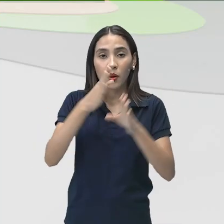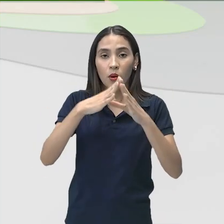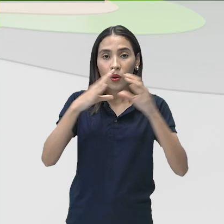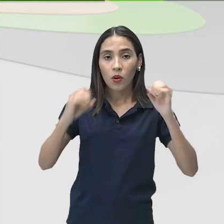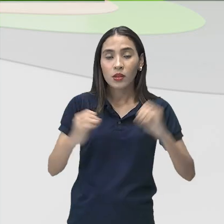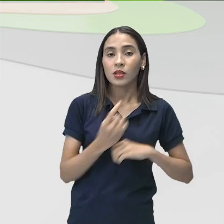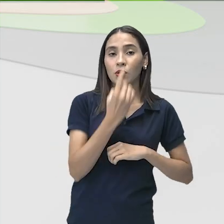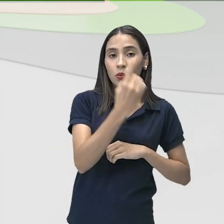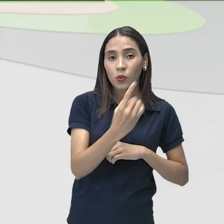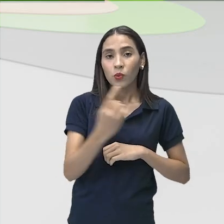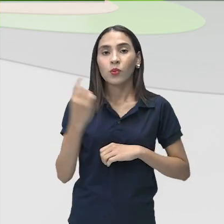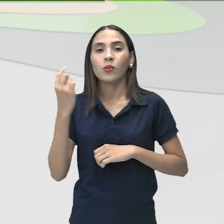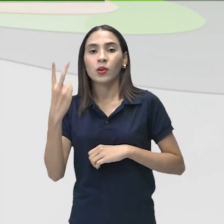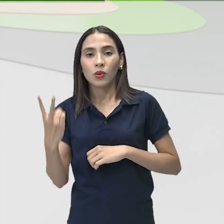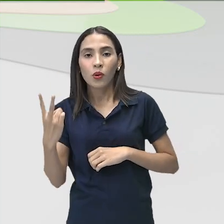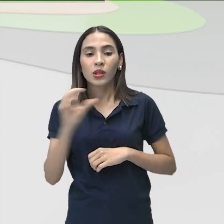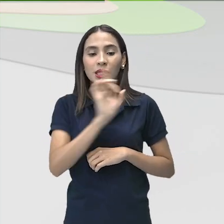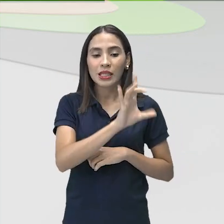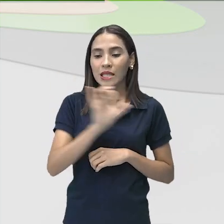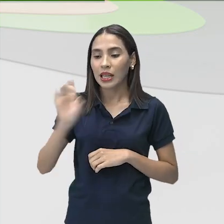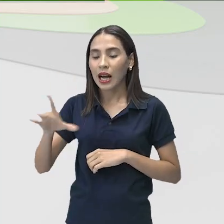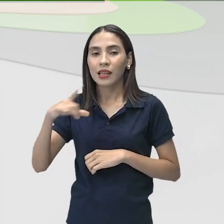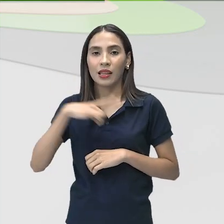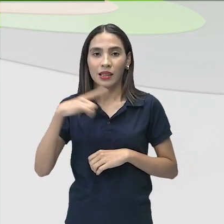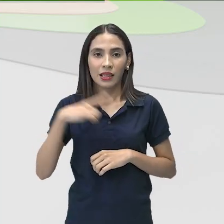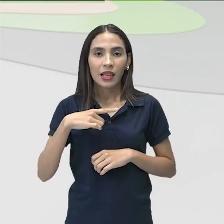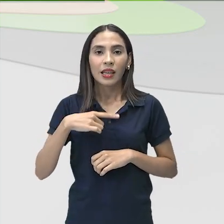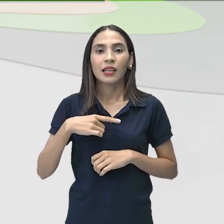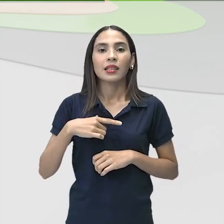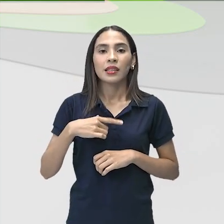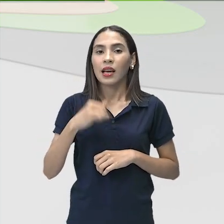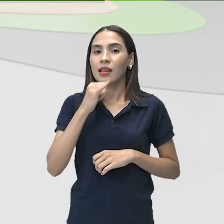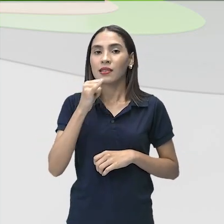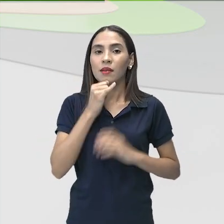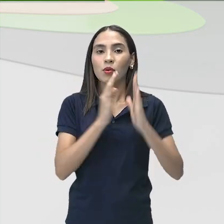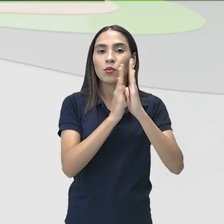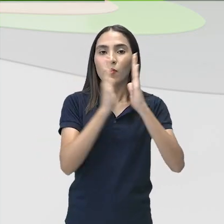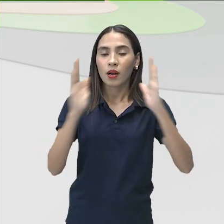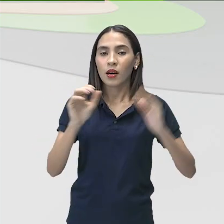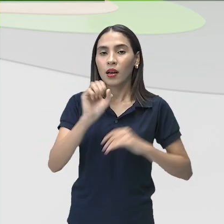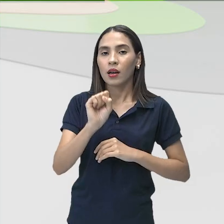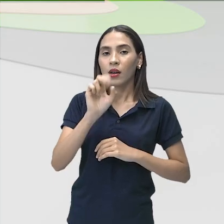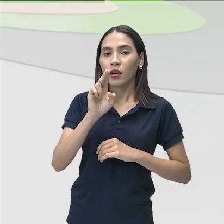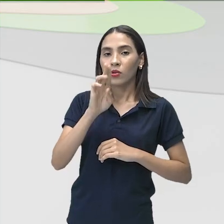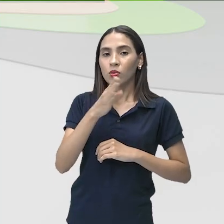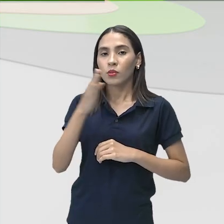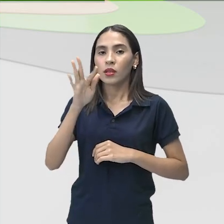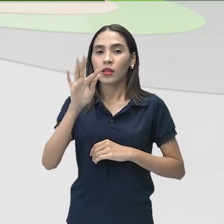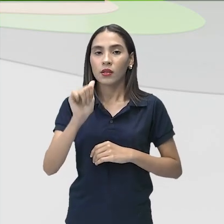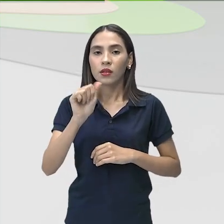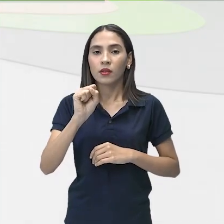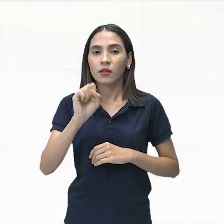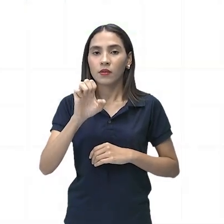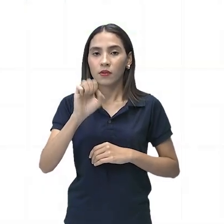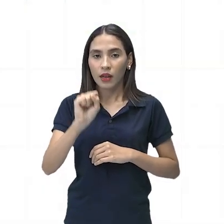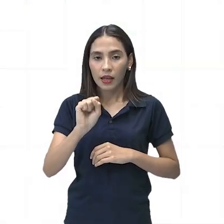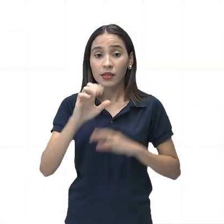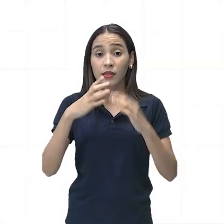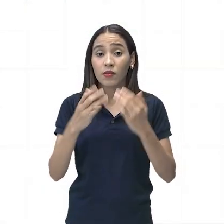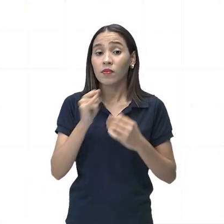meiose 2, e cada uma delas possui suas respectivas subfases. Vejam só, nossa próxima